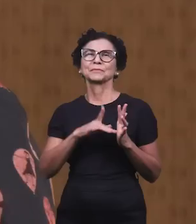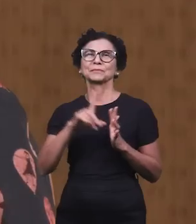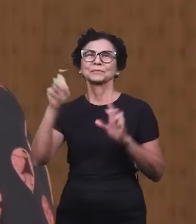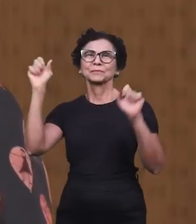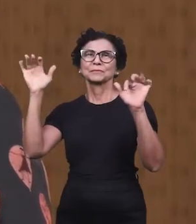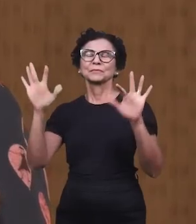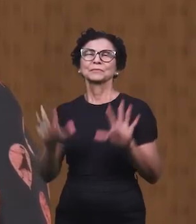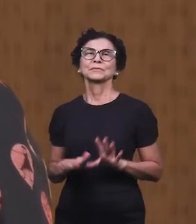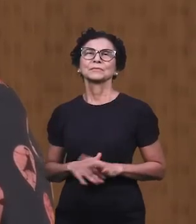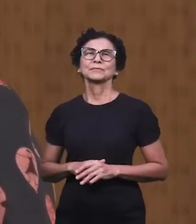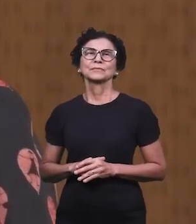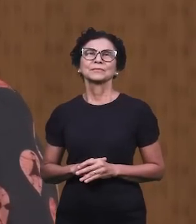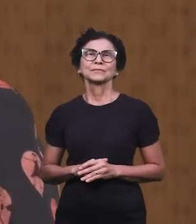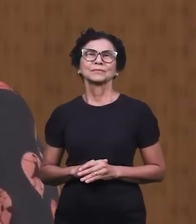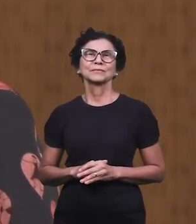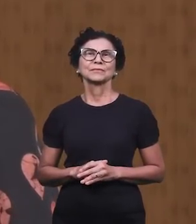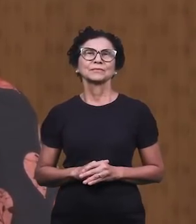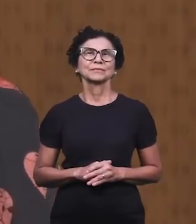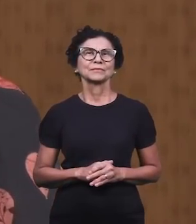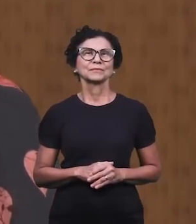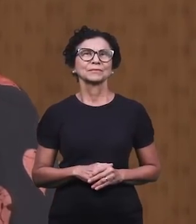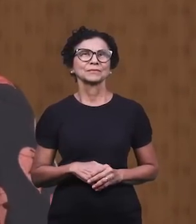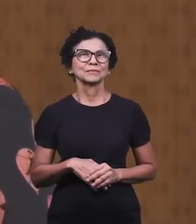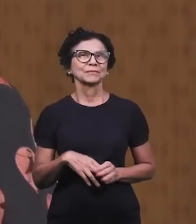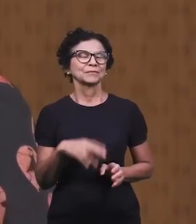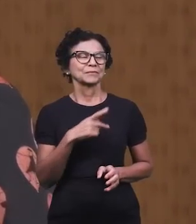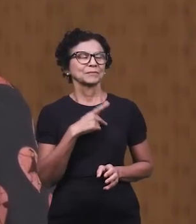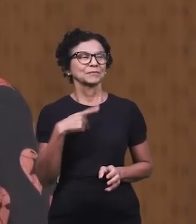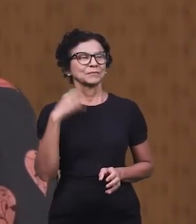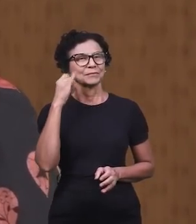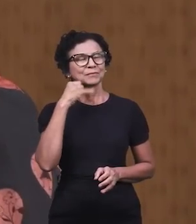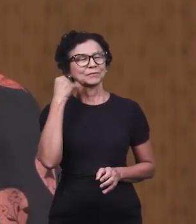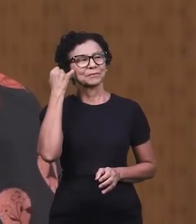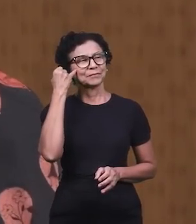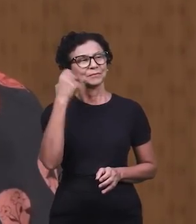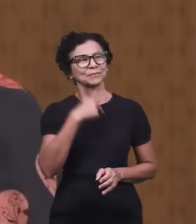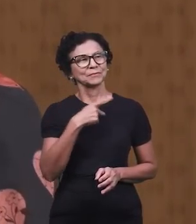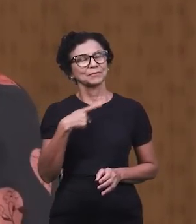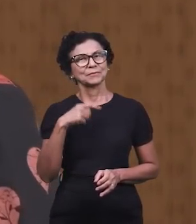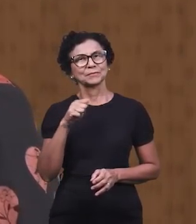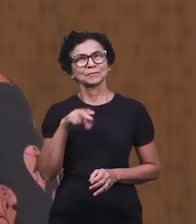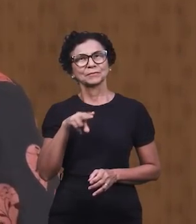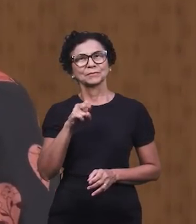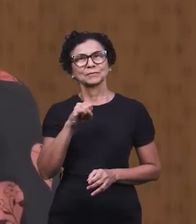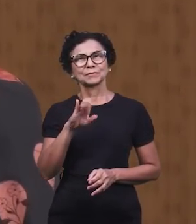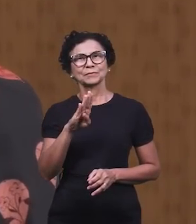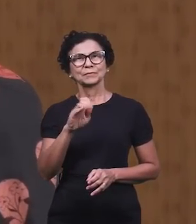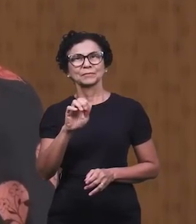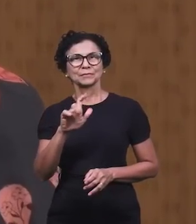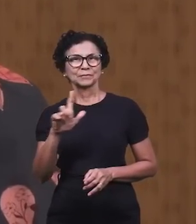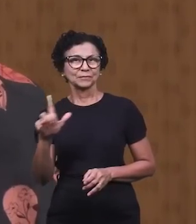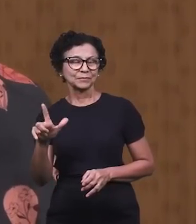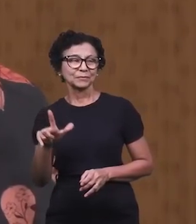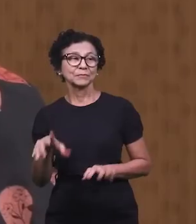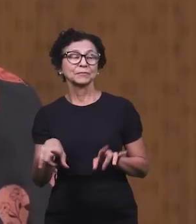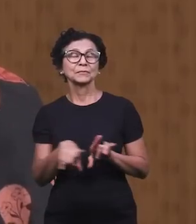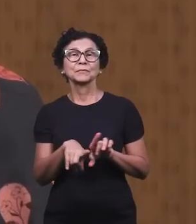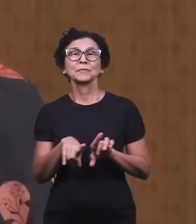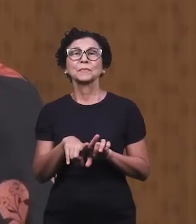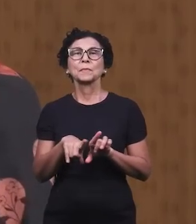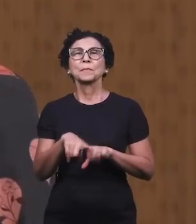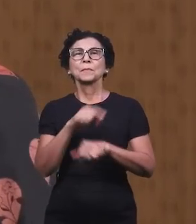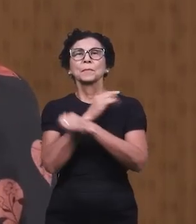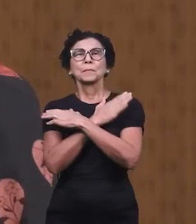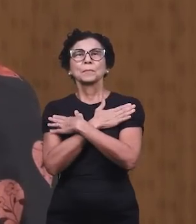A paz do Senhor, pastor Josias, pastor Aníbal, os jovens que estão aqui conosco, também você que nos assiste. Quero aqui também mandar um abraço para os